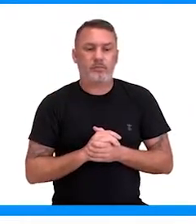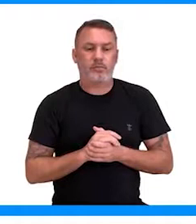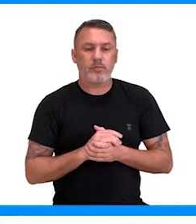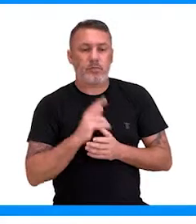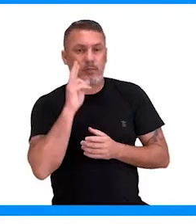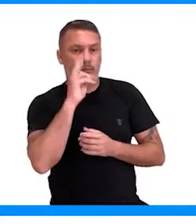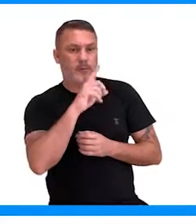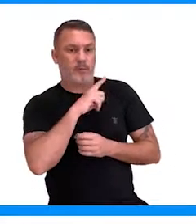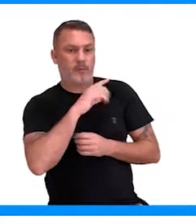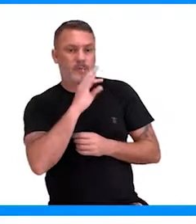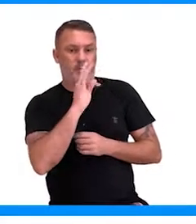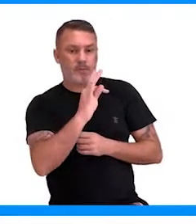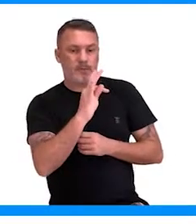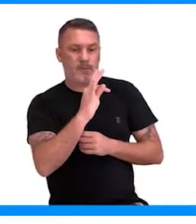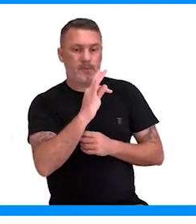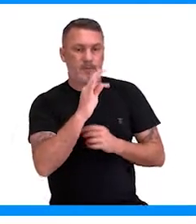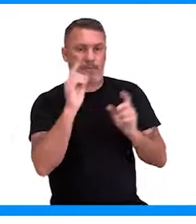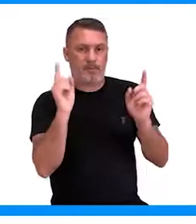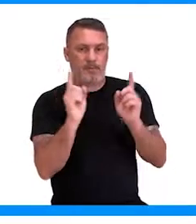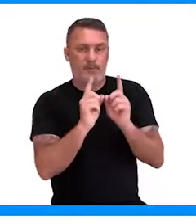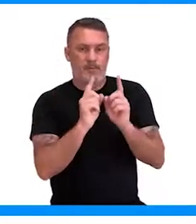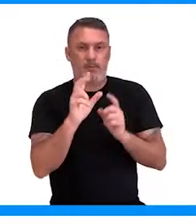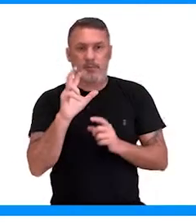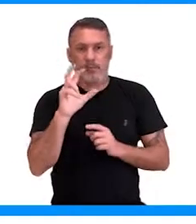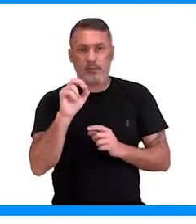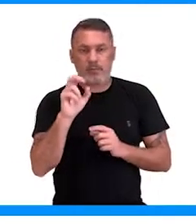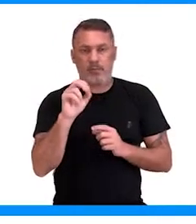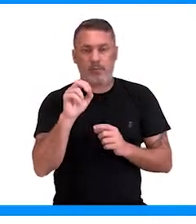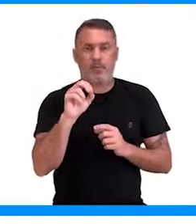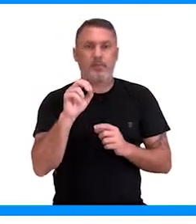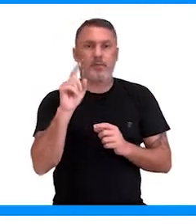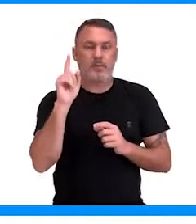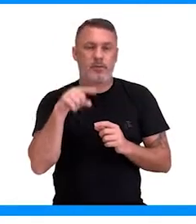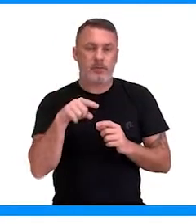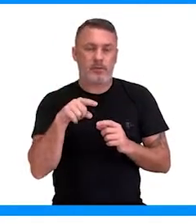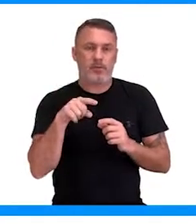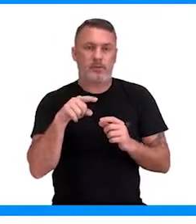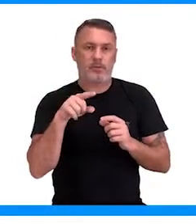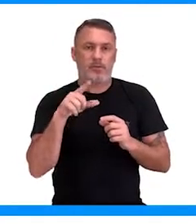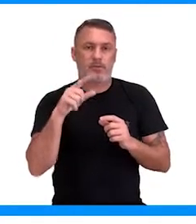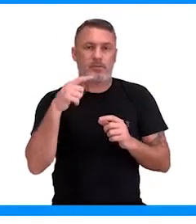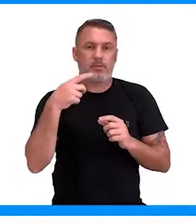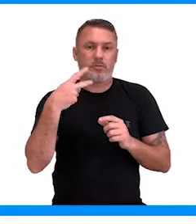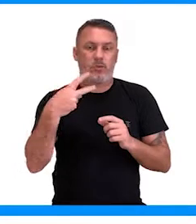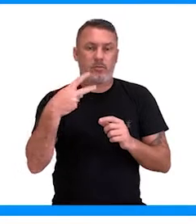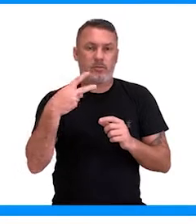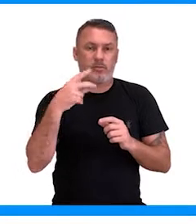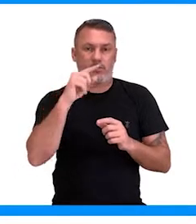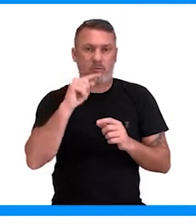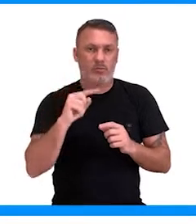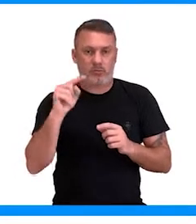Com este t obtido de 50 raiz de 2,